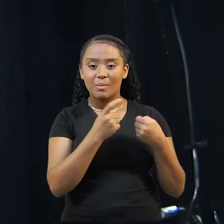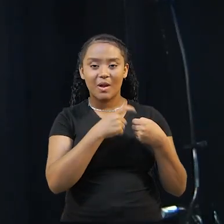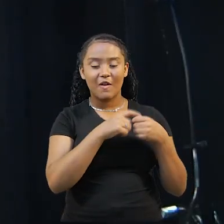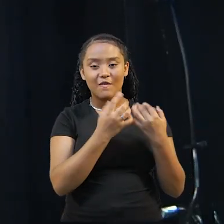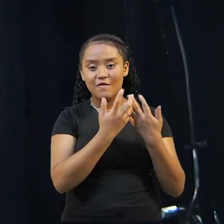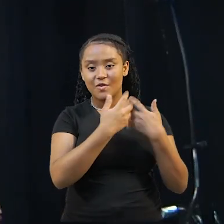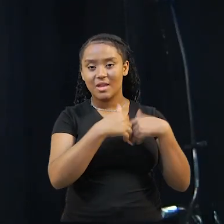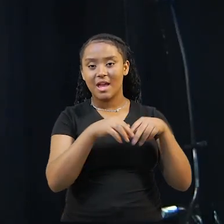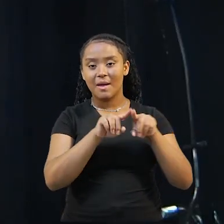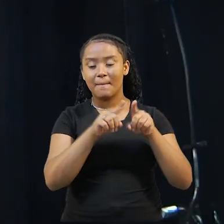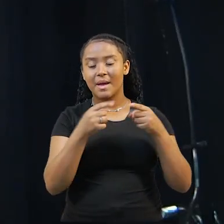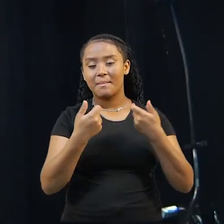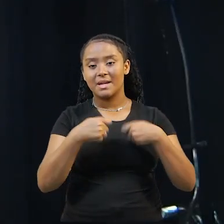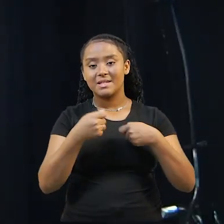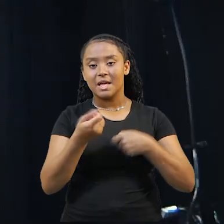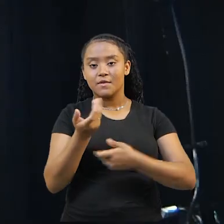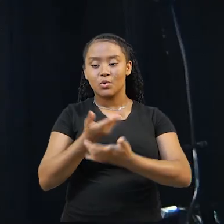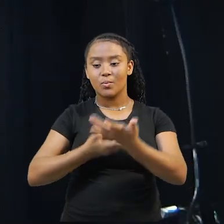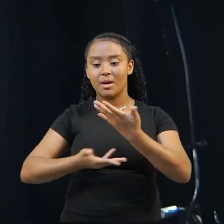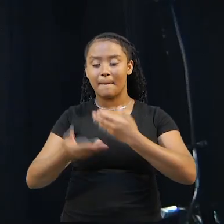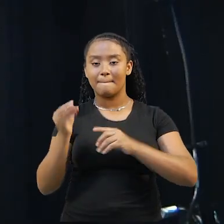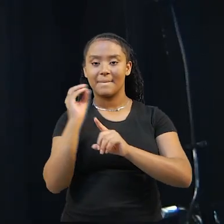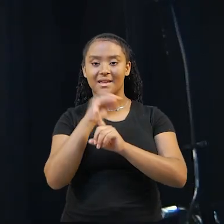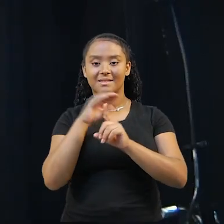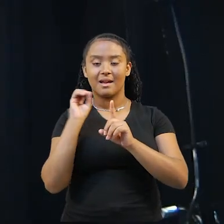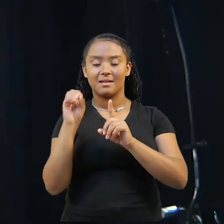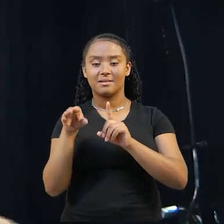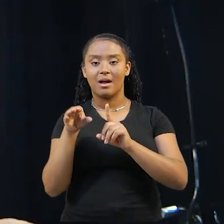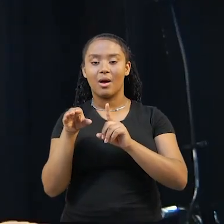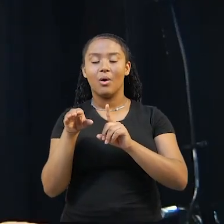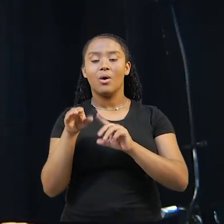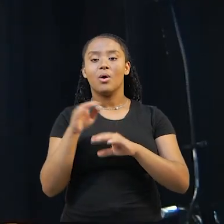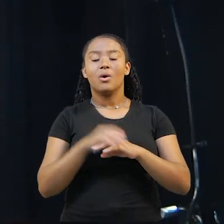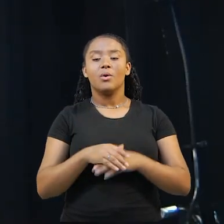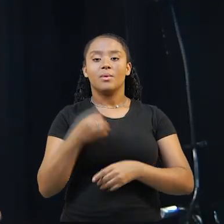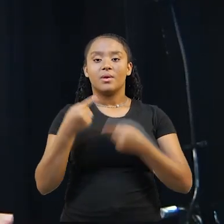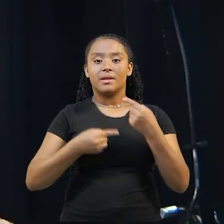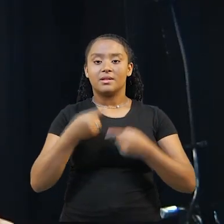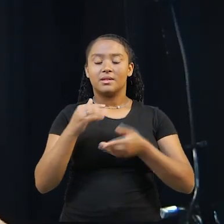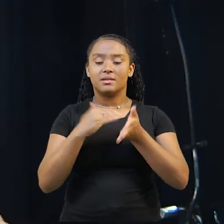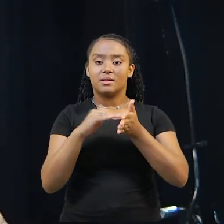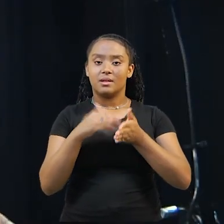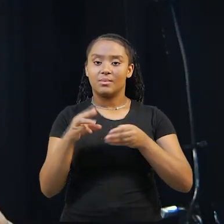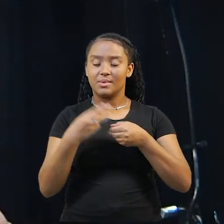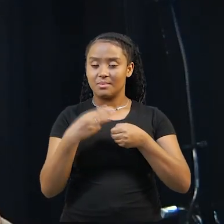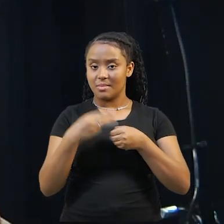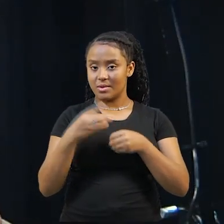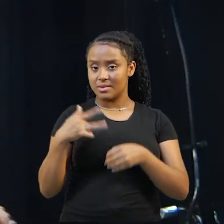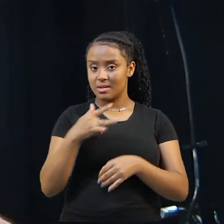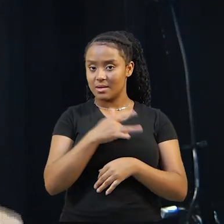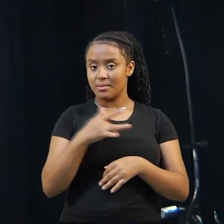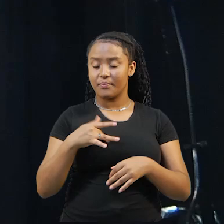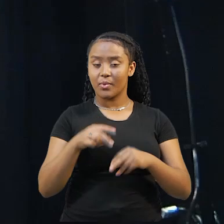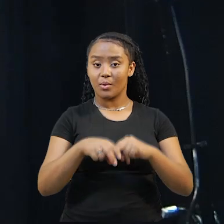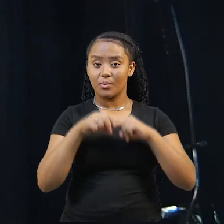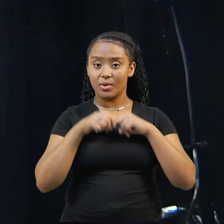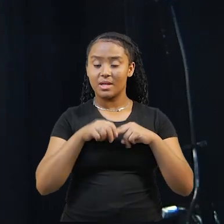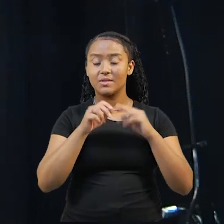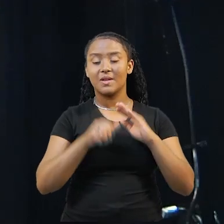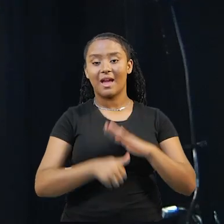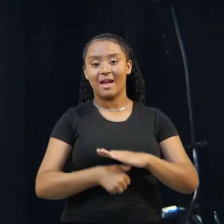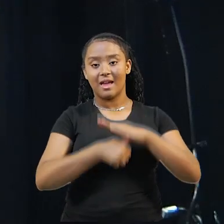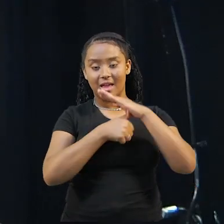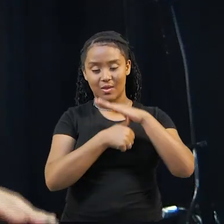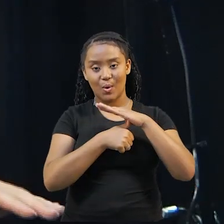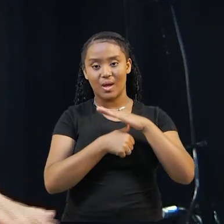mas precisava de uma articulação política com a Secretaria Municipal de Saúde. E aí, essa condução é que foi feita muito pela